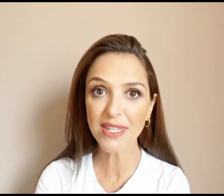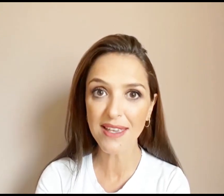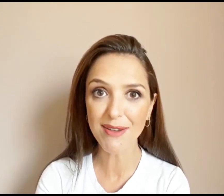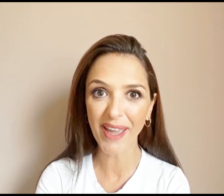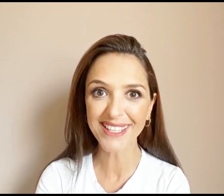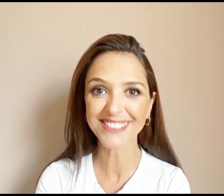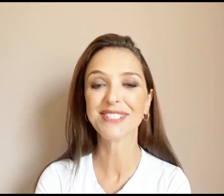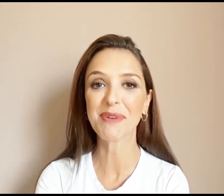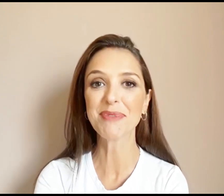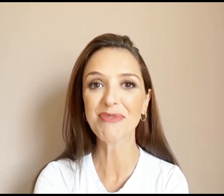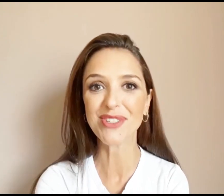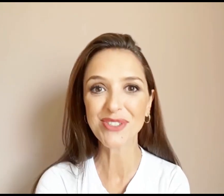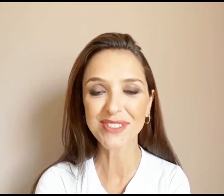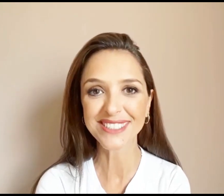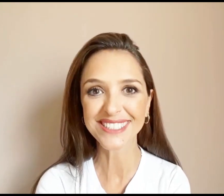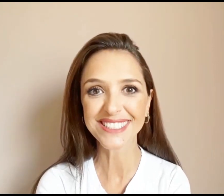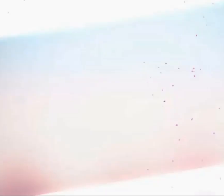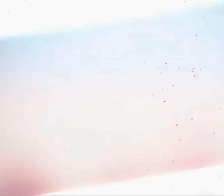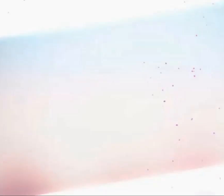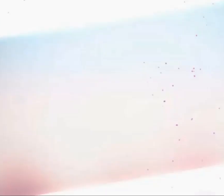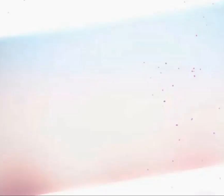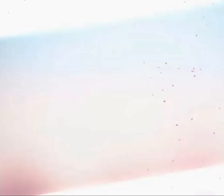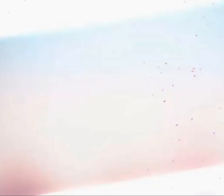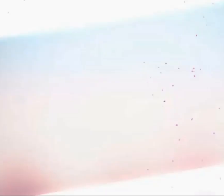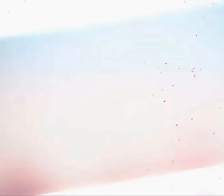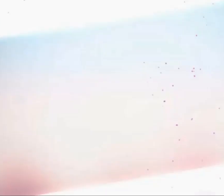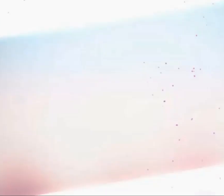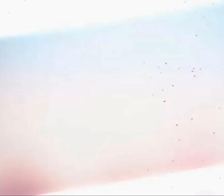Não esqueçam, hein? Vamos ao vídeo.